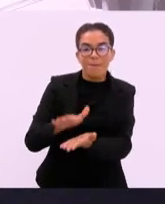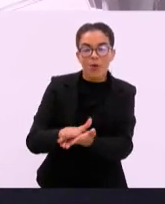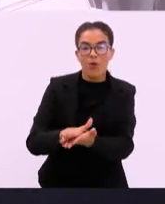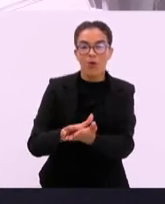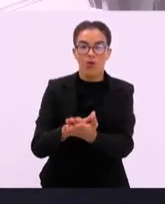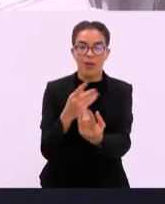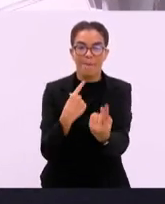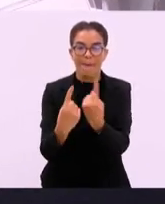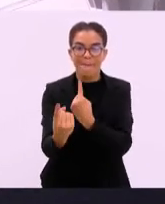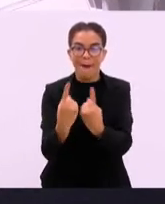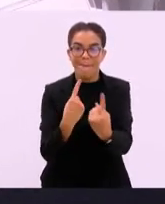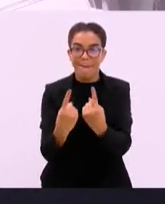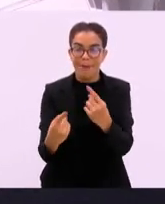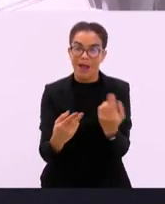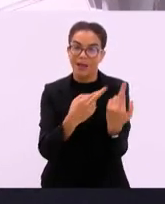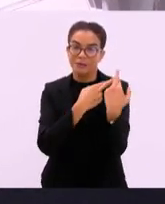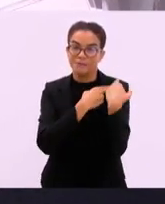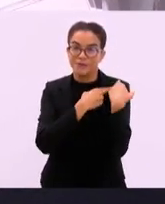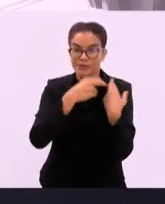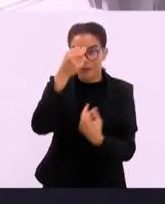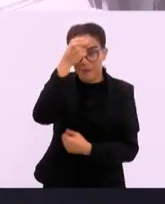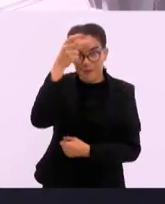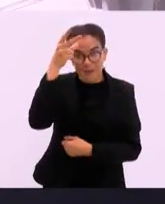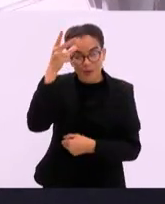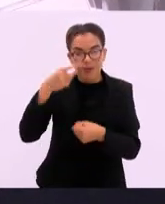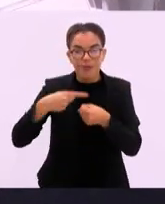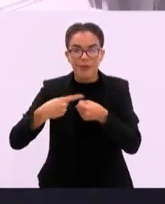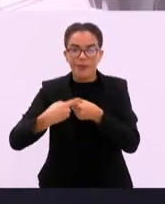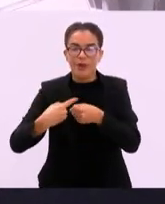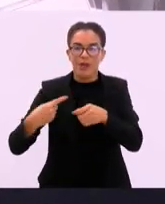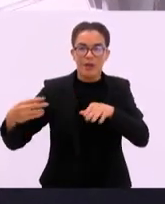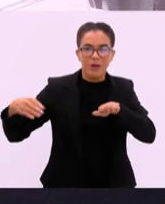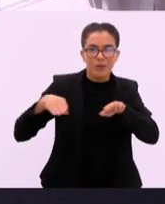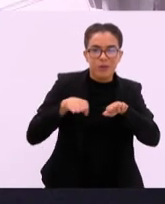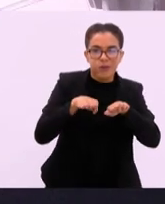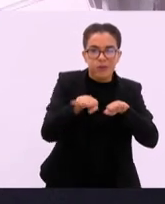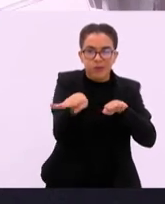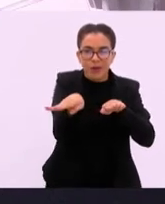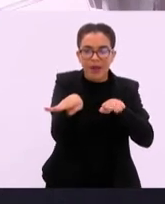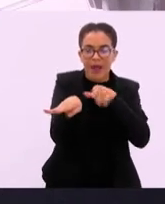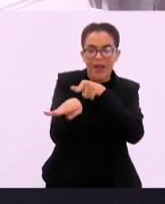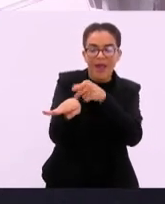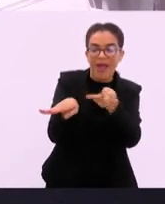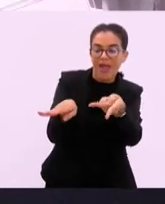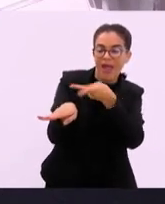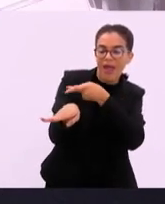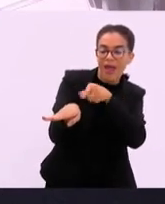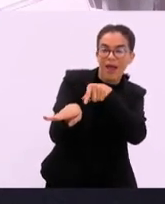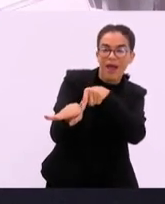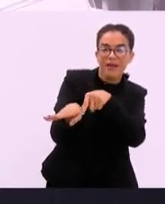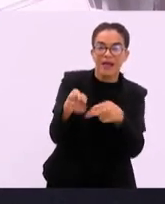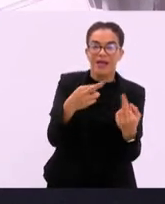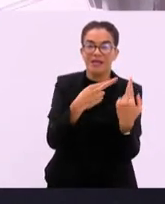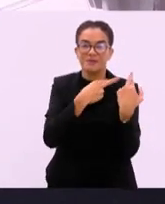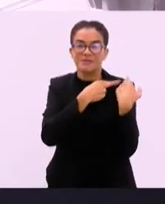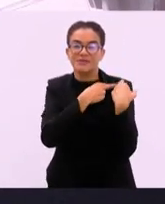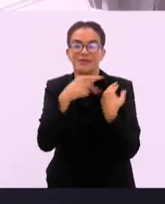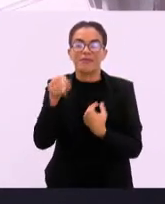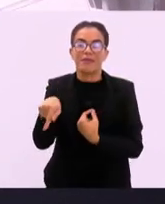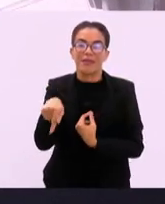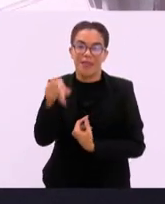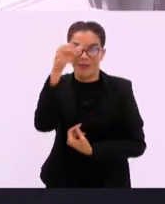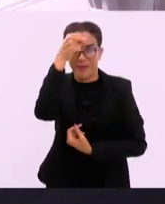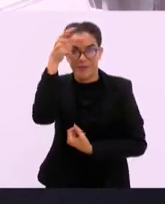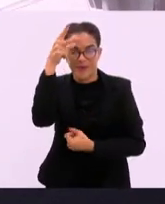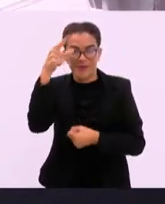competência municipal. E, na realidade, o estacionamento irregular é de competência municipal, e